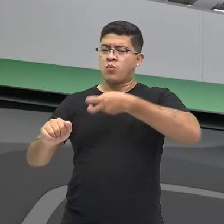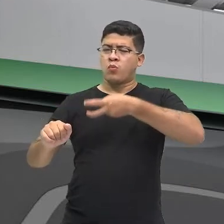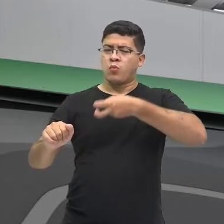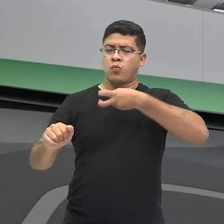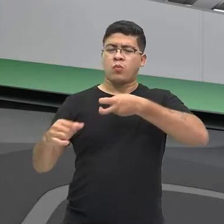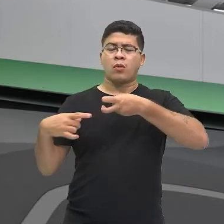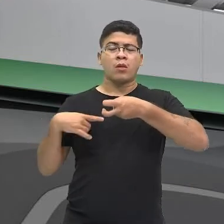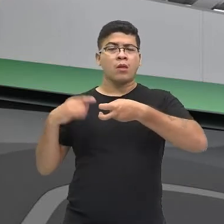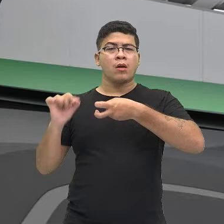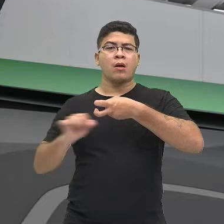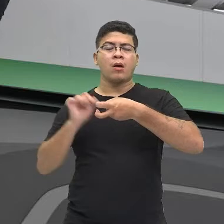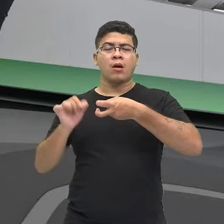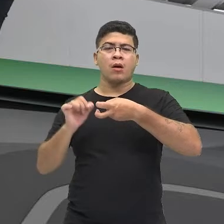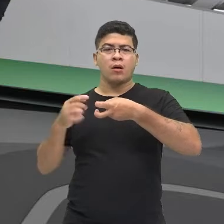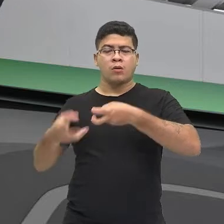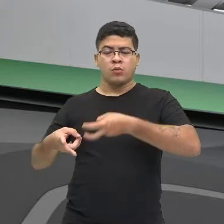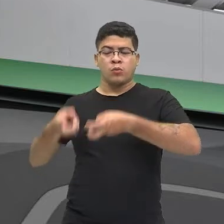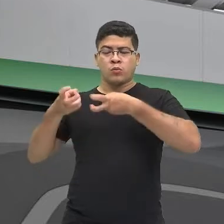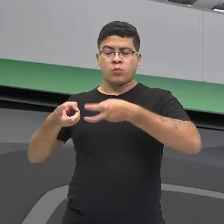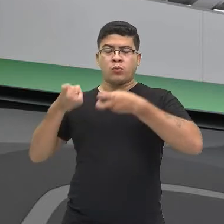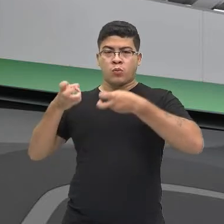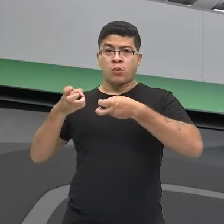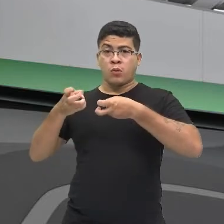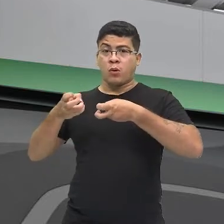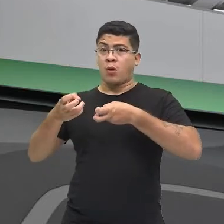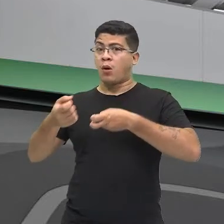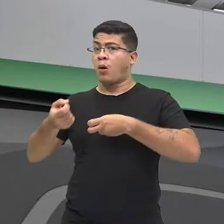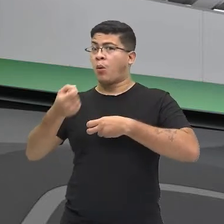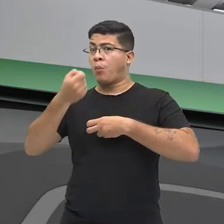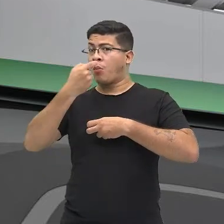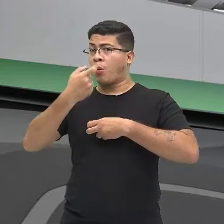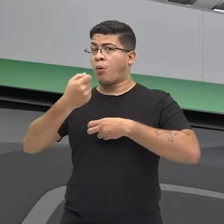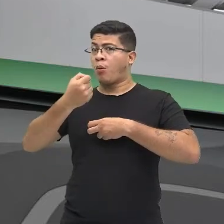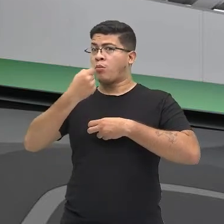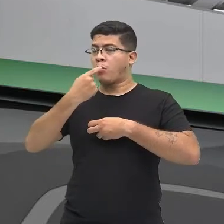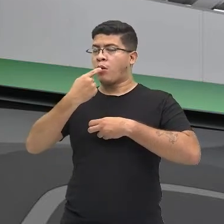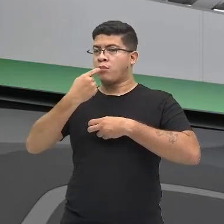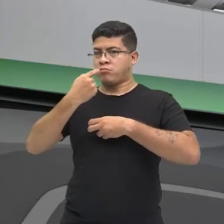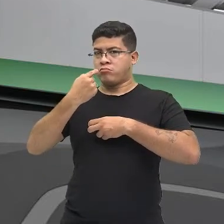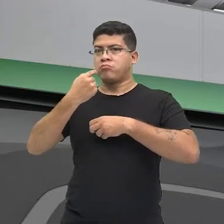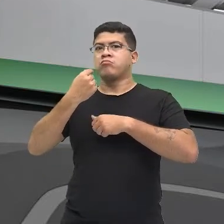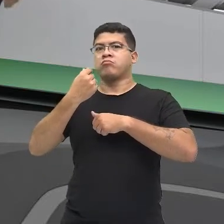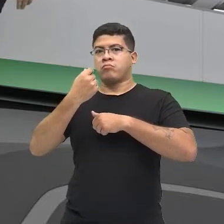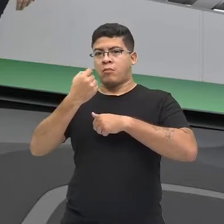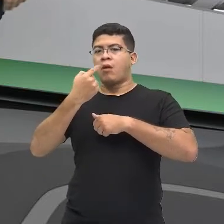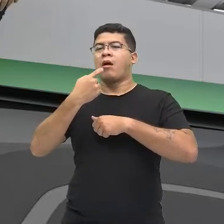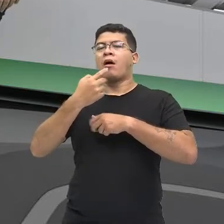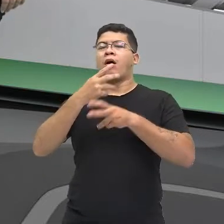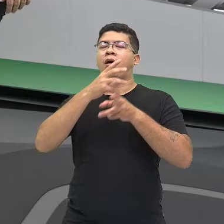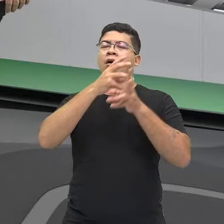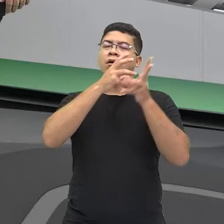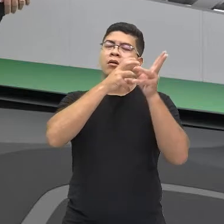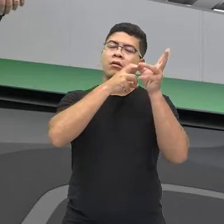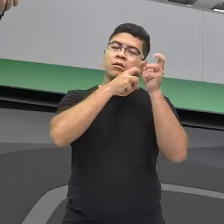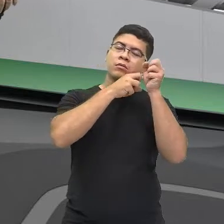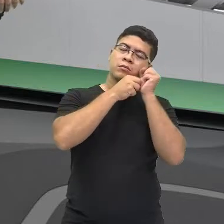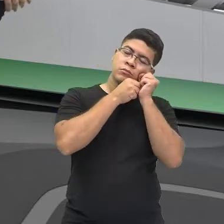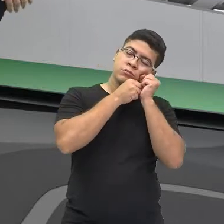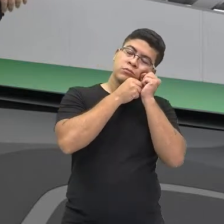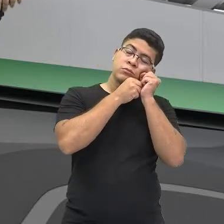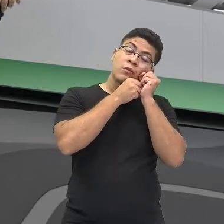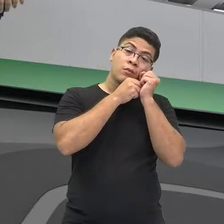muita ansiedade, não conseguem dormir? Então, ela foi produzida há muito tempo atrás para dar sono e se chama